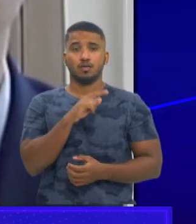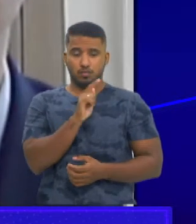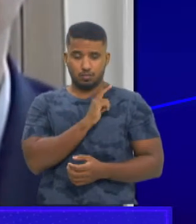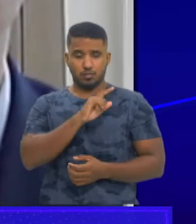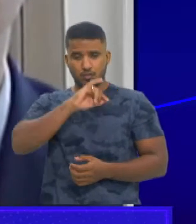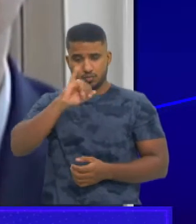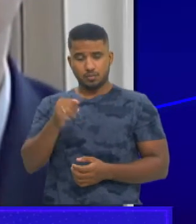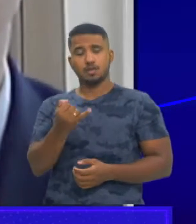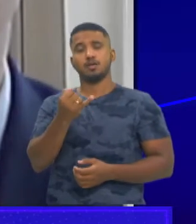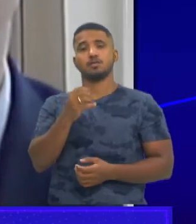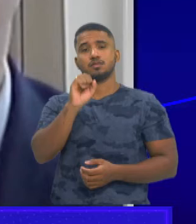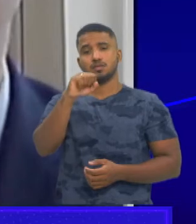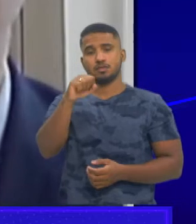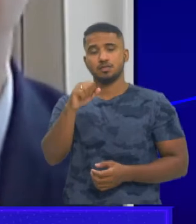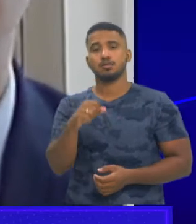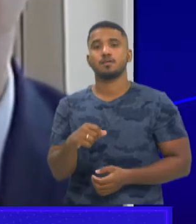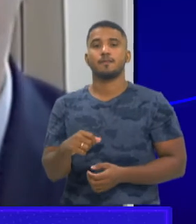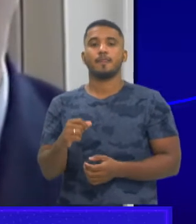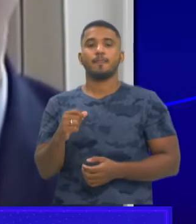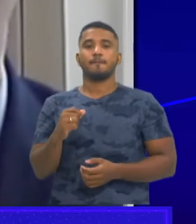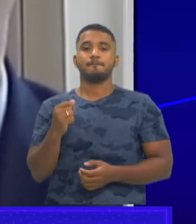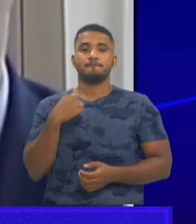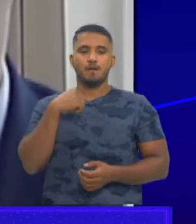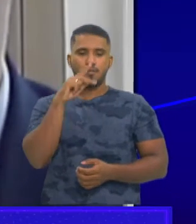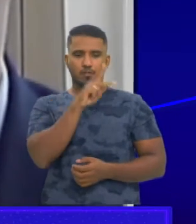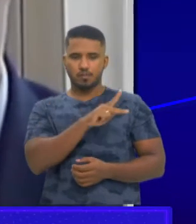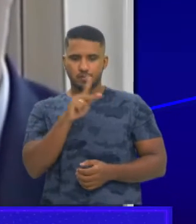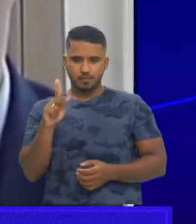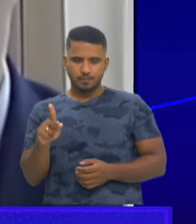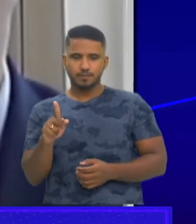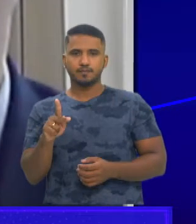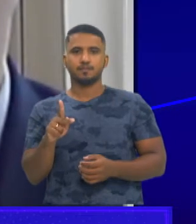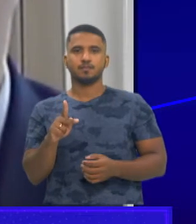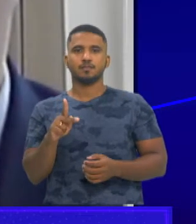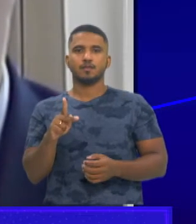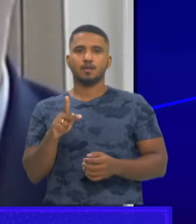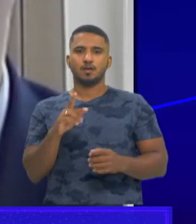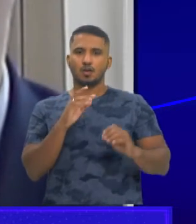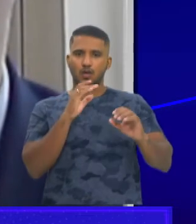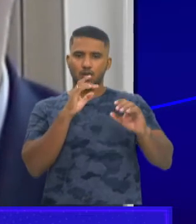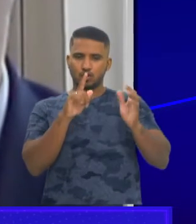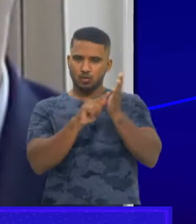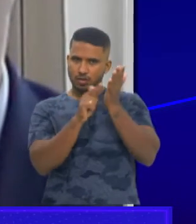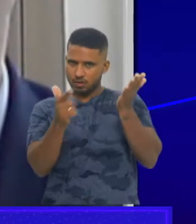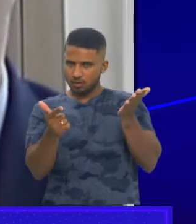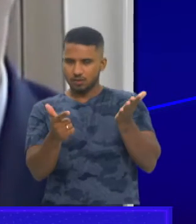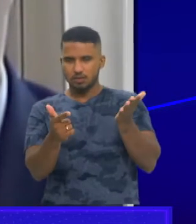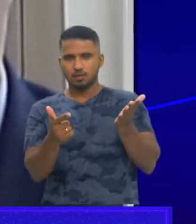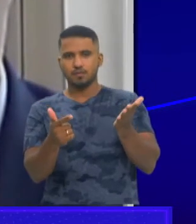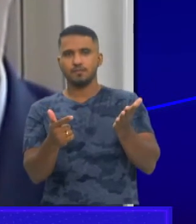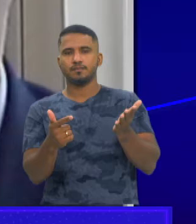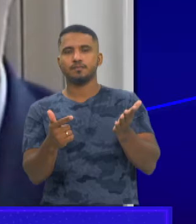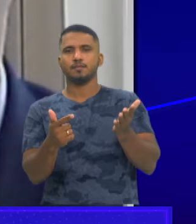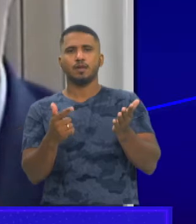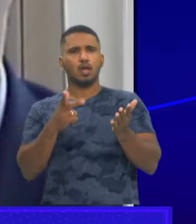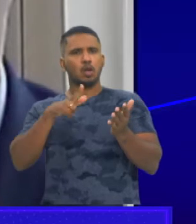a educação e o desenvolvimento de nenhum aluno. Eu, particularmente, tive o privilégio de